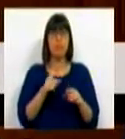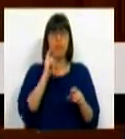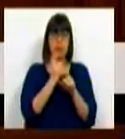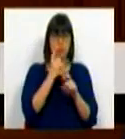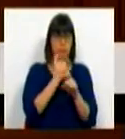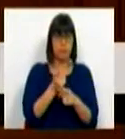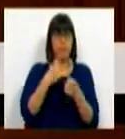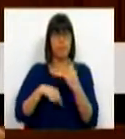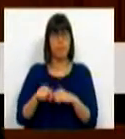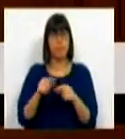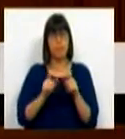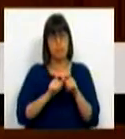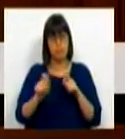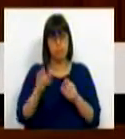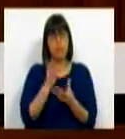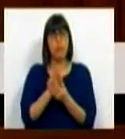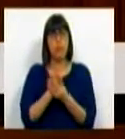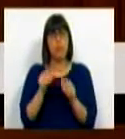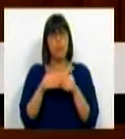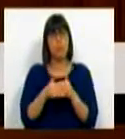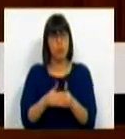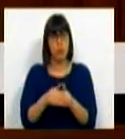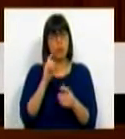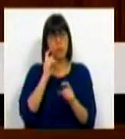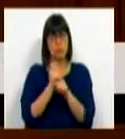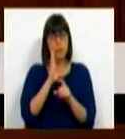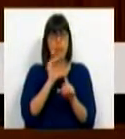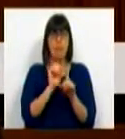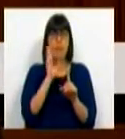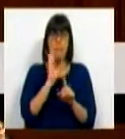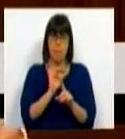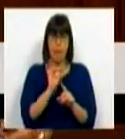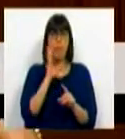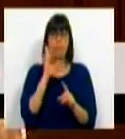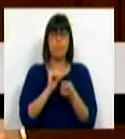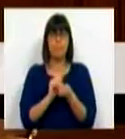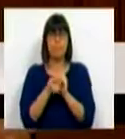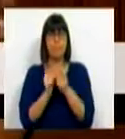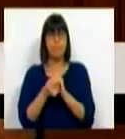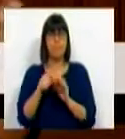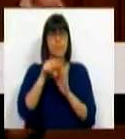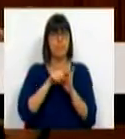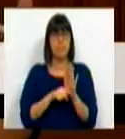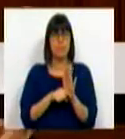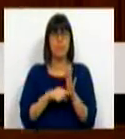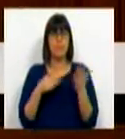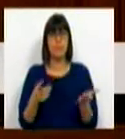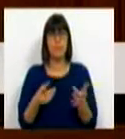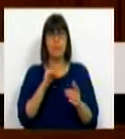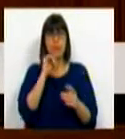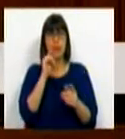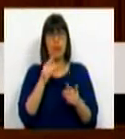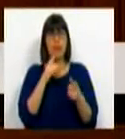as inspeções, quer durante todo o processo de, digamos, de operamento do próprio banco, procurou-se adaptar sempre aos critérios que foram sendo